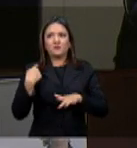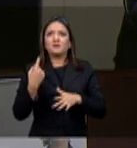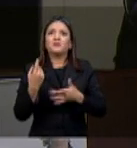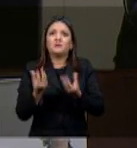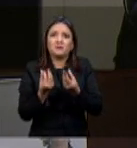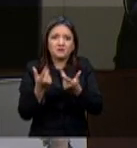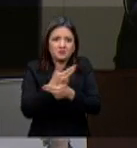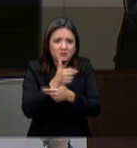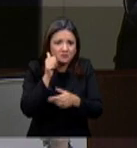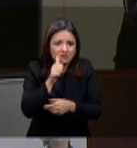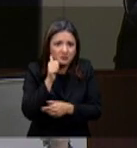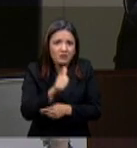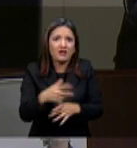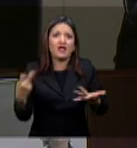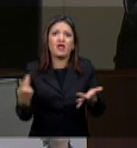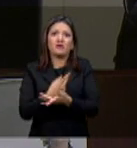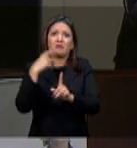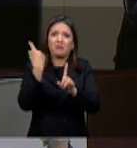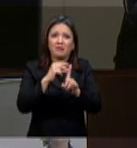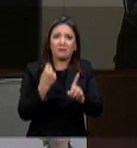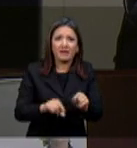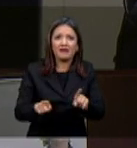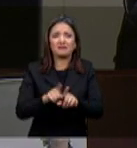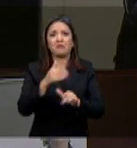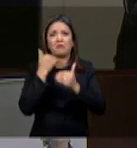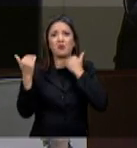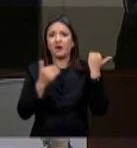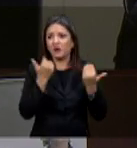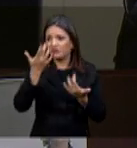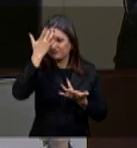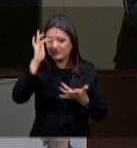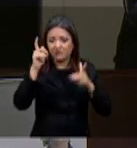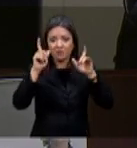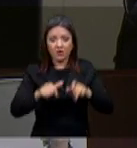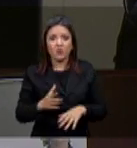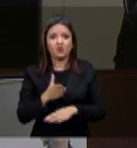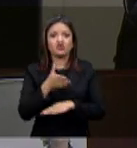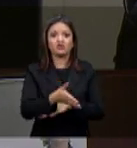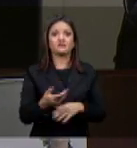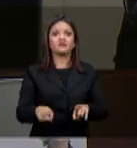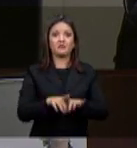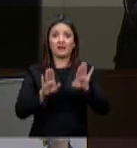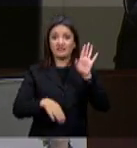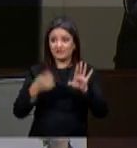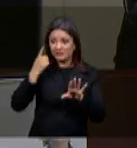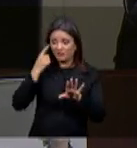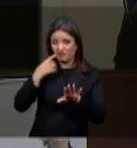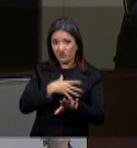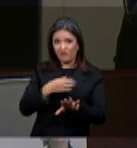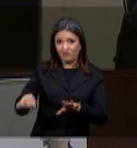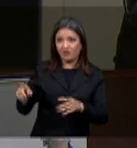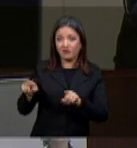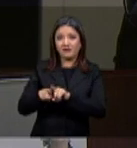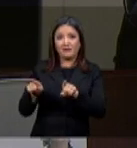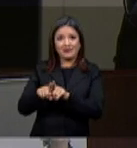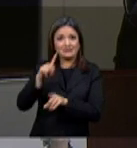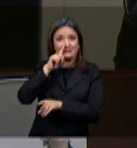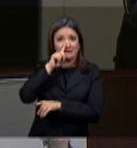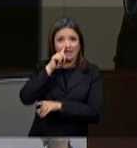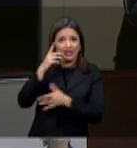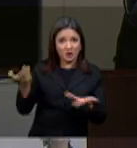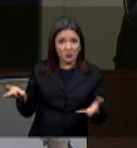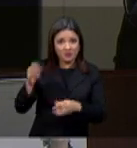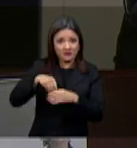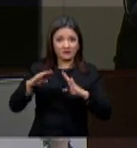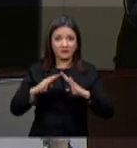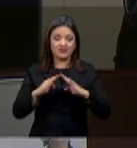torturadas e até perderam a vida por não terem para onde ir, e tantas vezes vendo seus filhos igualmente ameaçados. Mas já